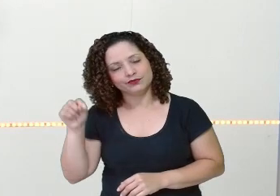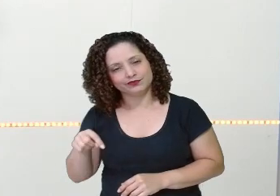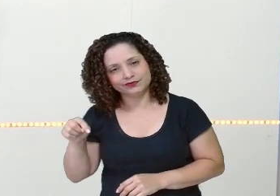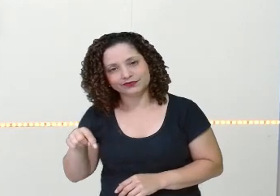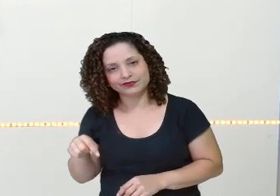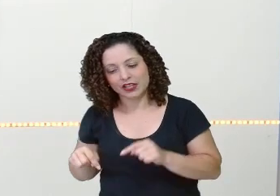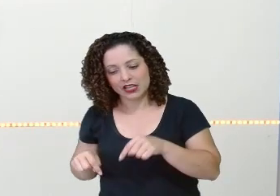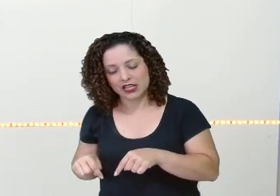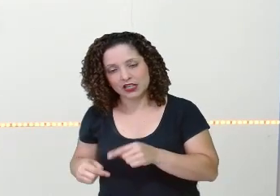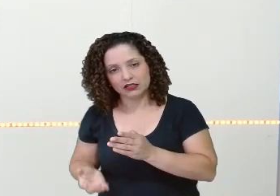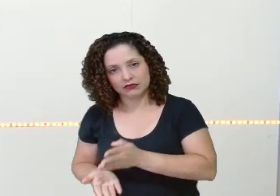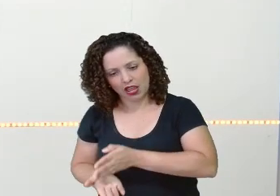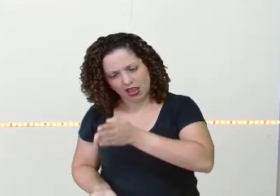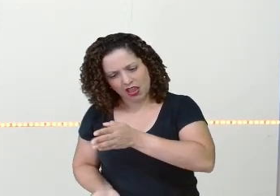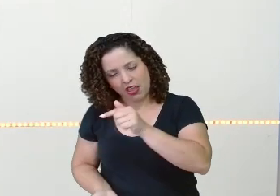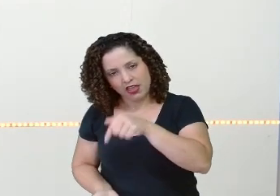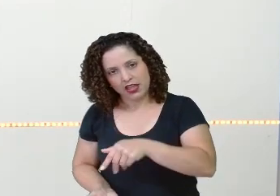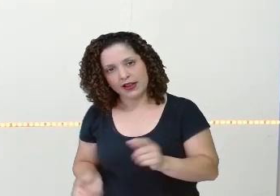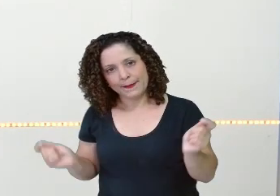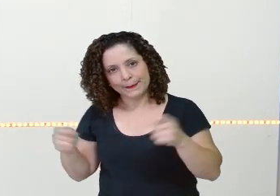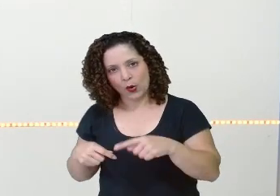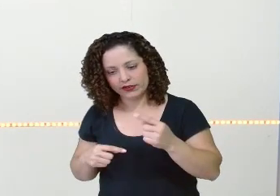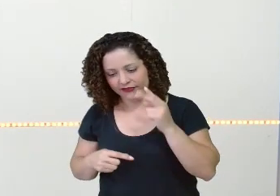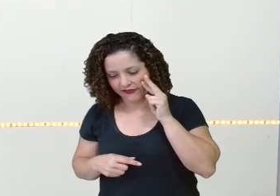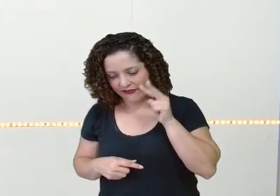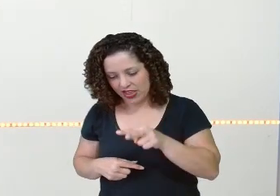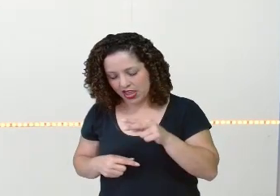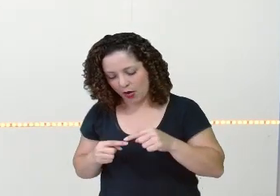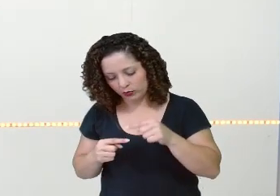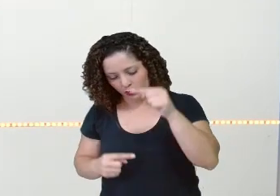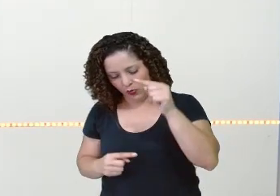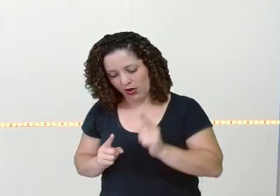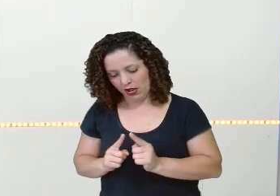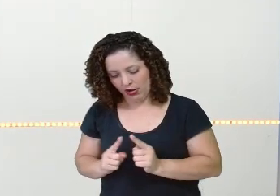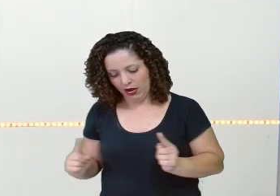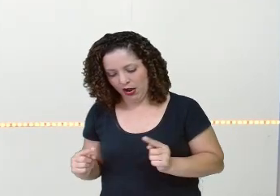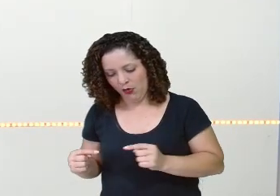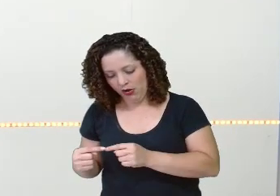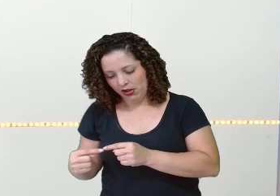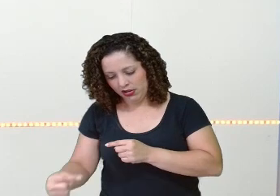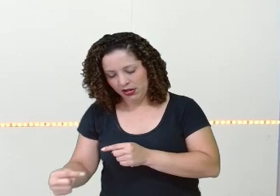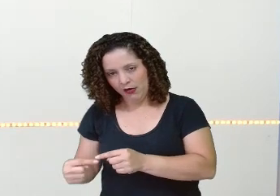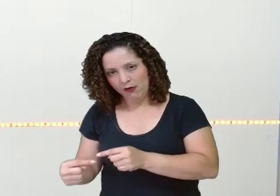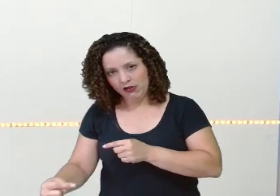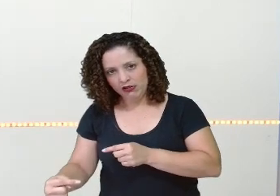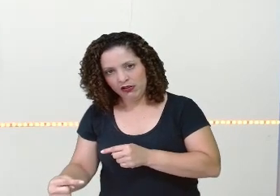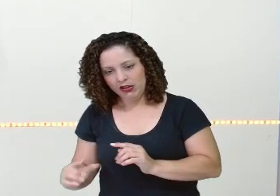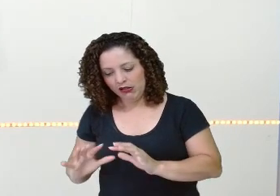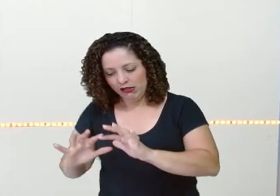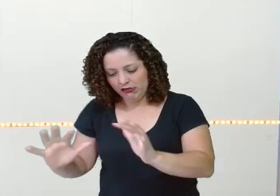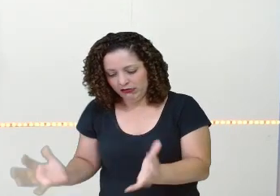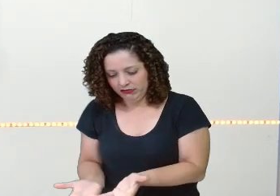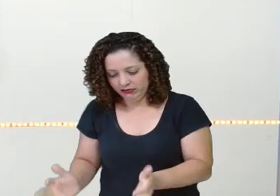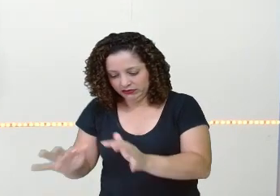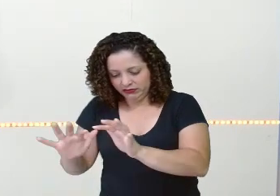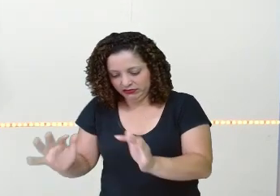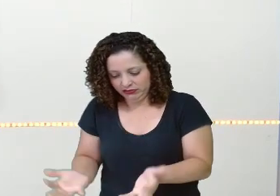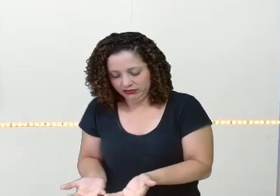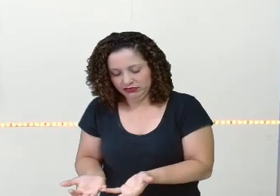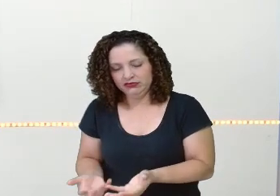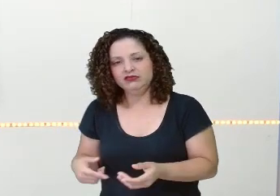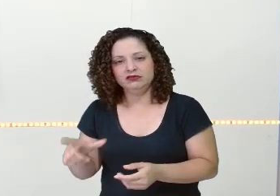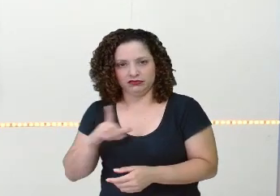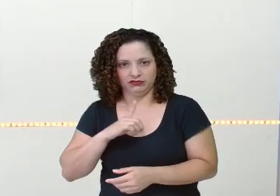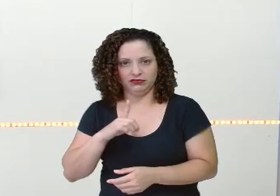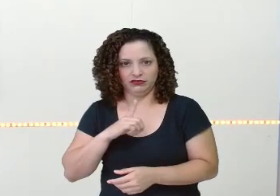é tridimensional. A gente vê altura, largura e comprimento nele. A gente pode fazer tudo isso, fazer essas